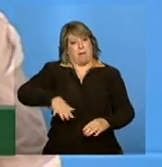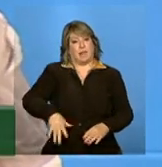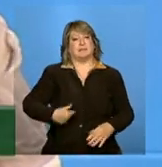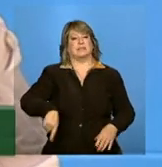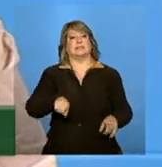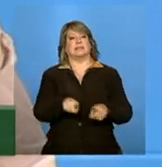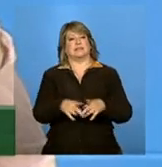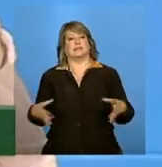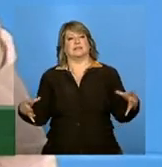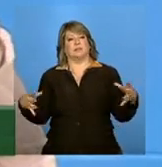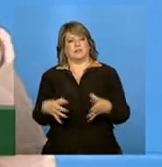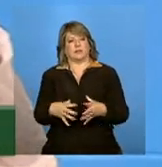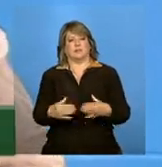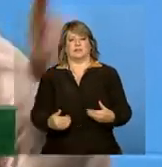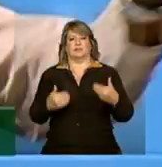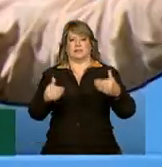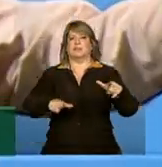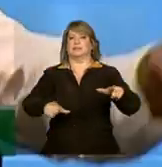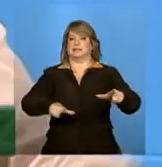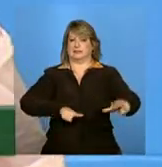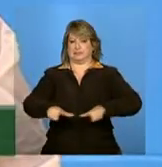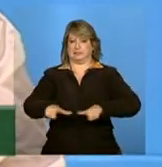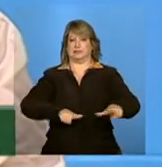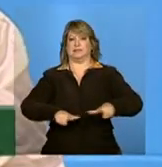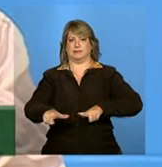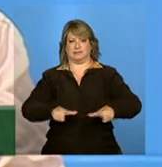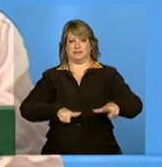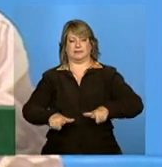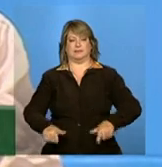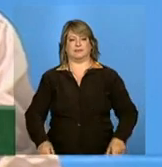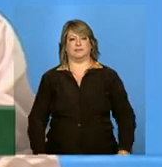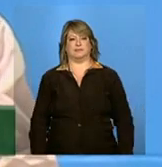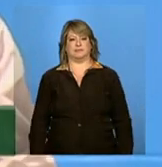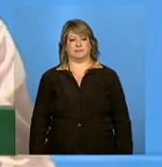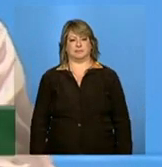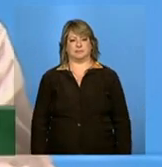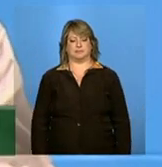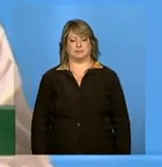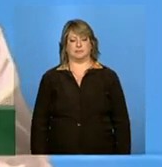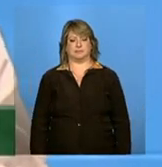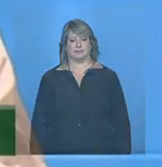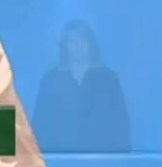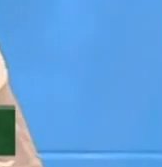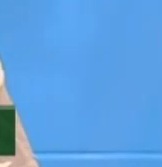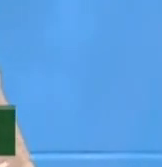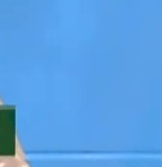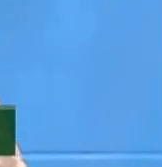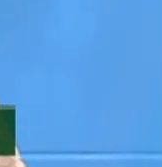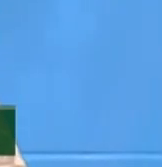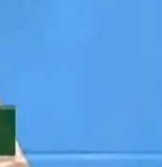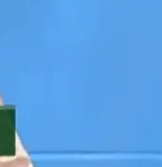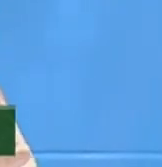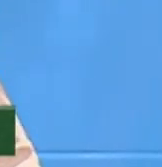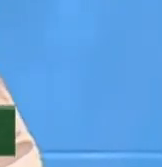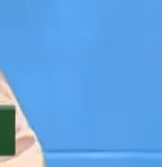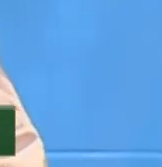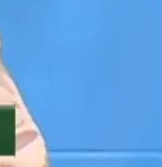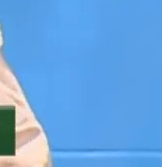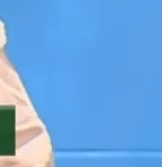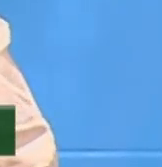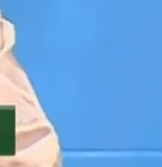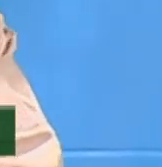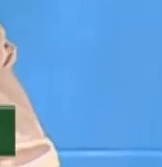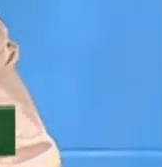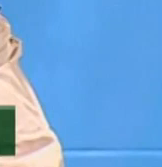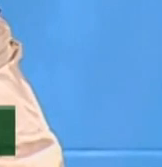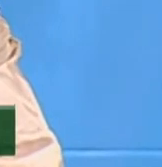então tomar a frente e vão estar na liderança contra o trabalho infantil. Eles vão mostrar sua